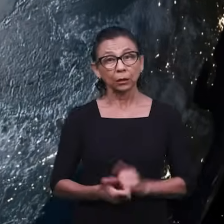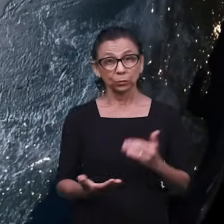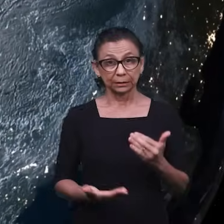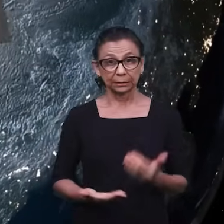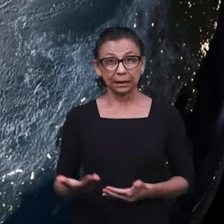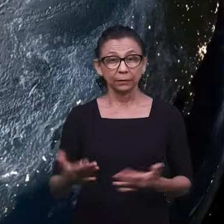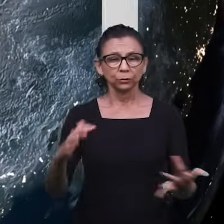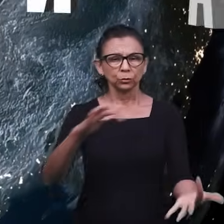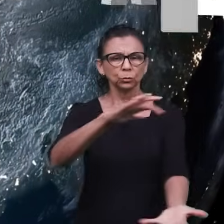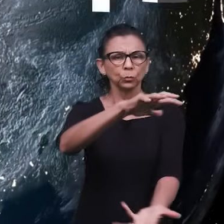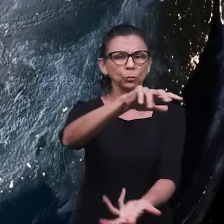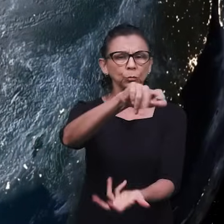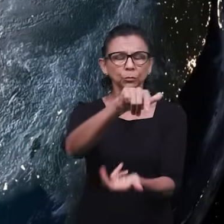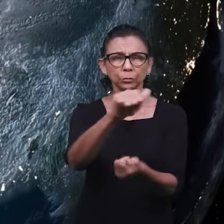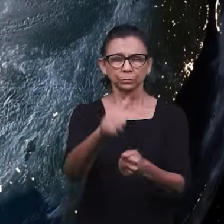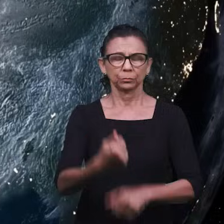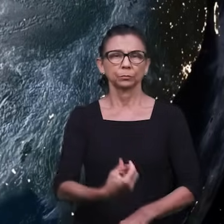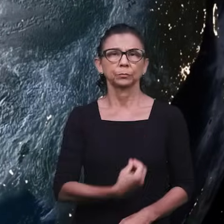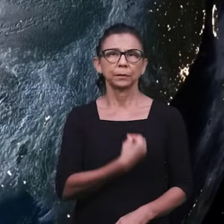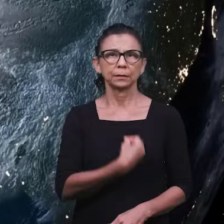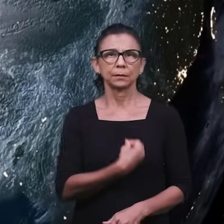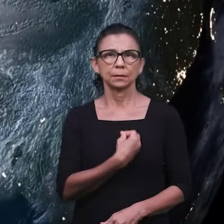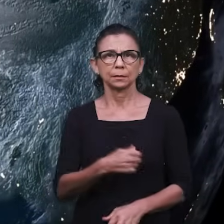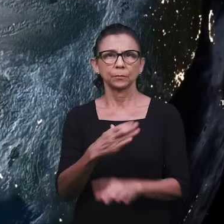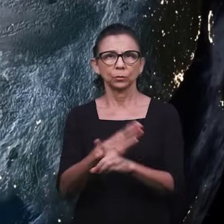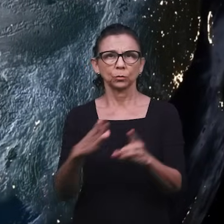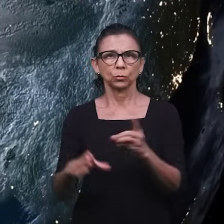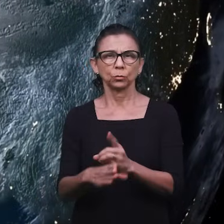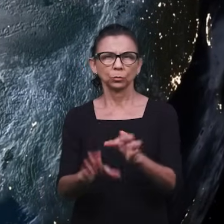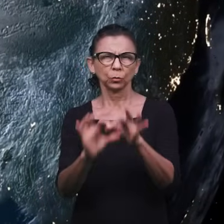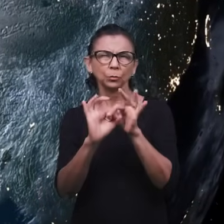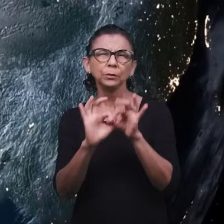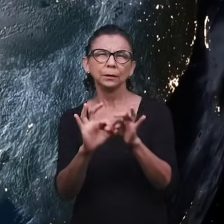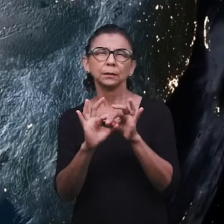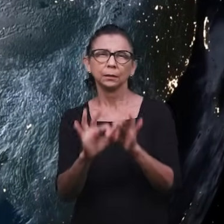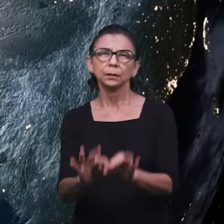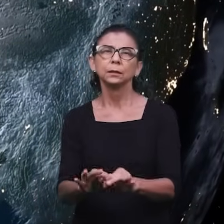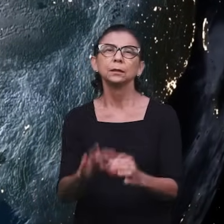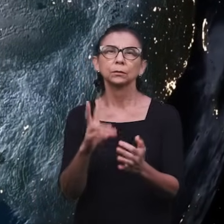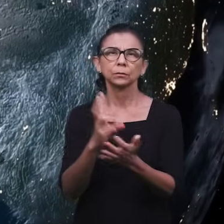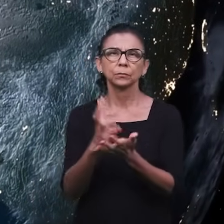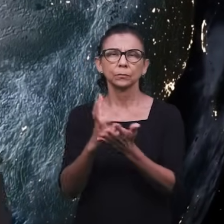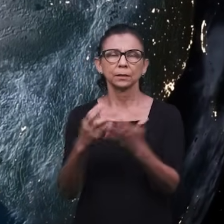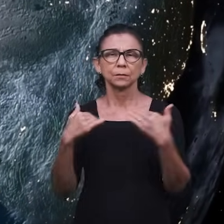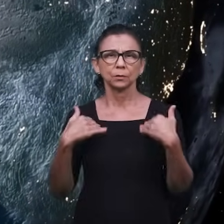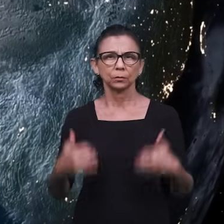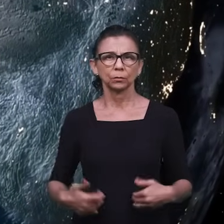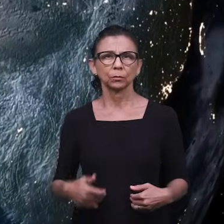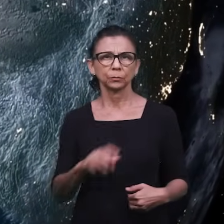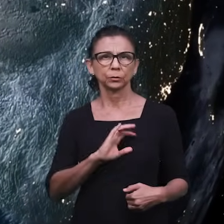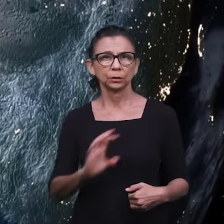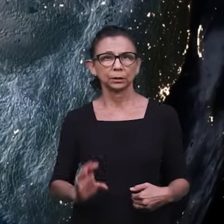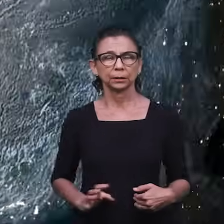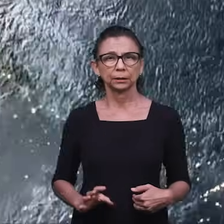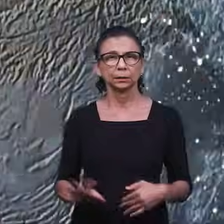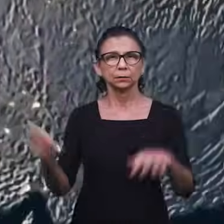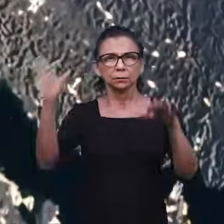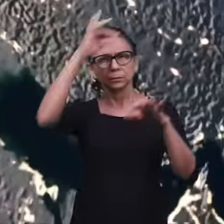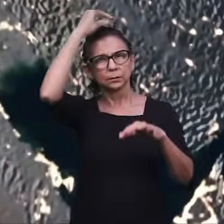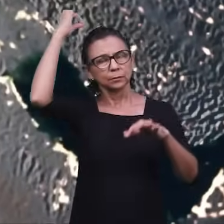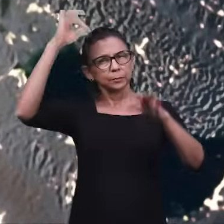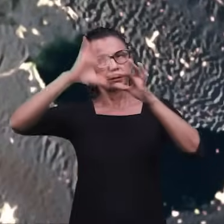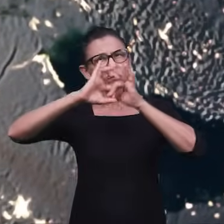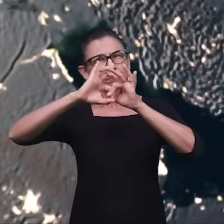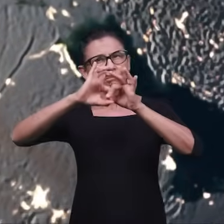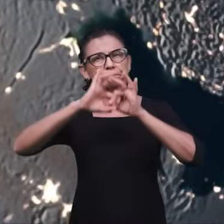Irmãos de todas as partes do mundo participam de um mesmo culto, em conjunto, no mesmo corpo e no mesmo